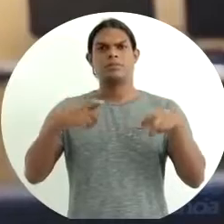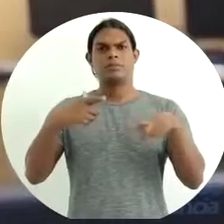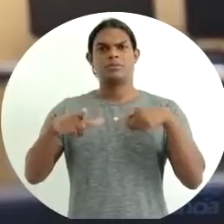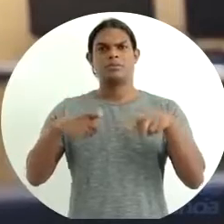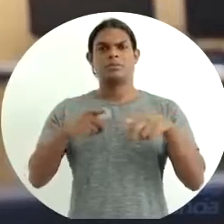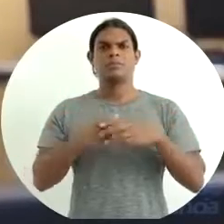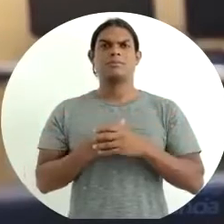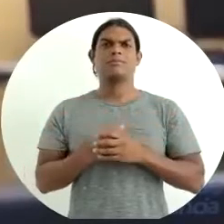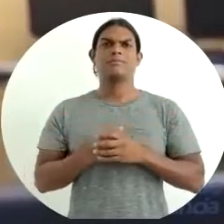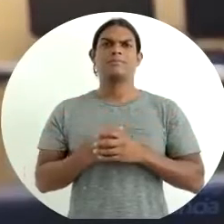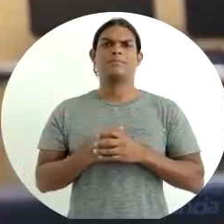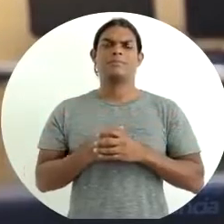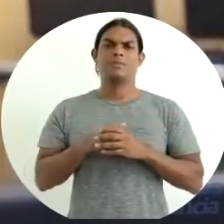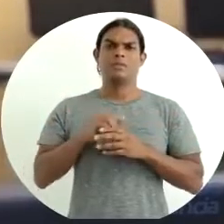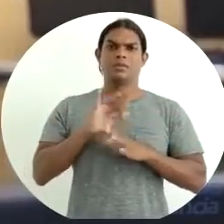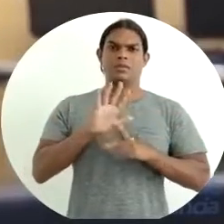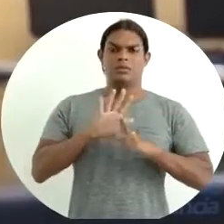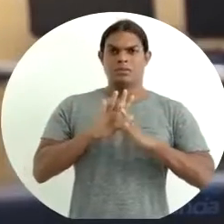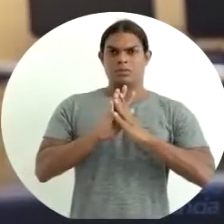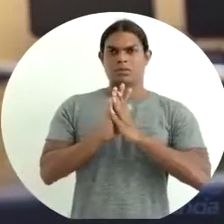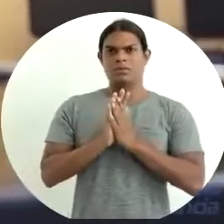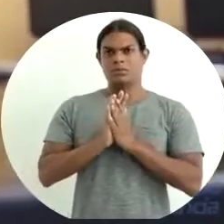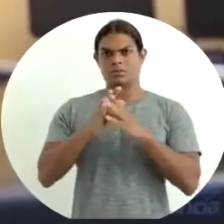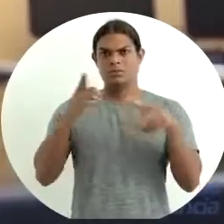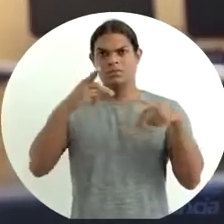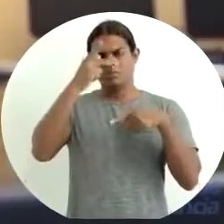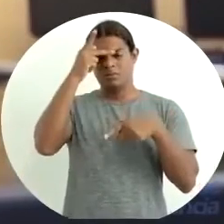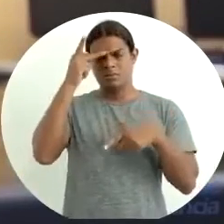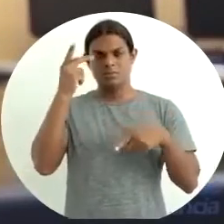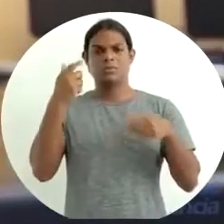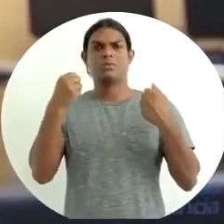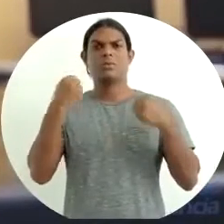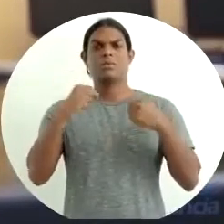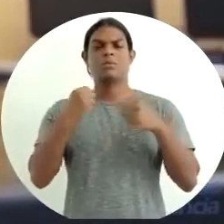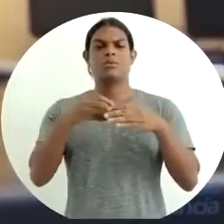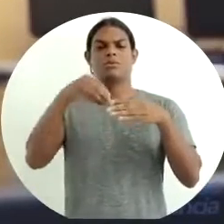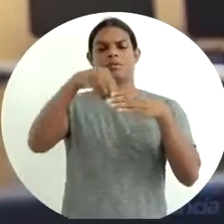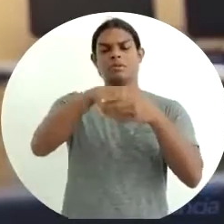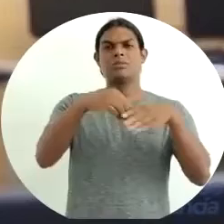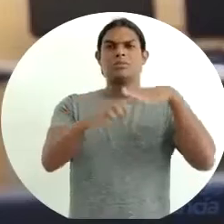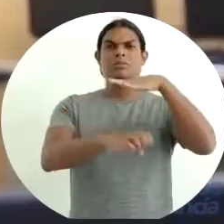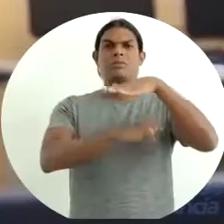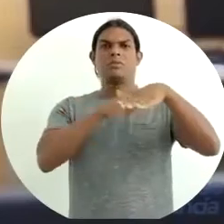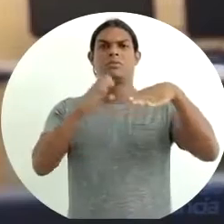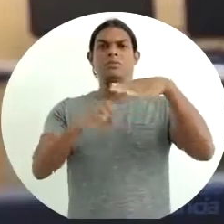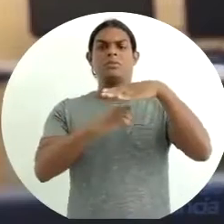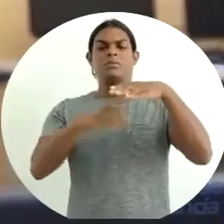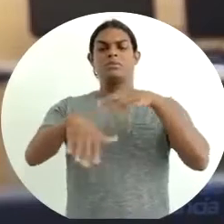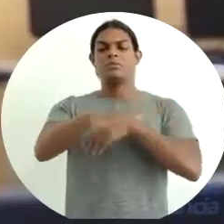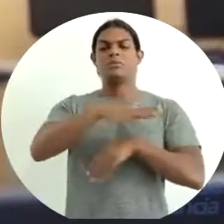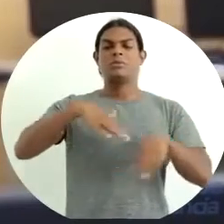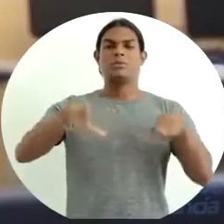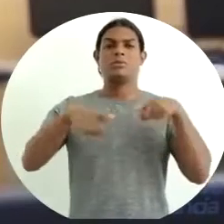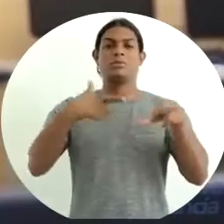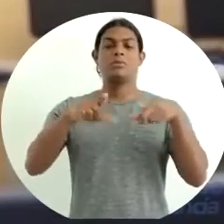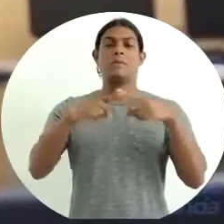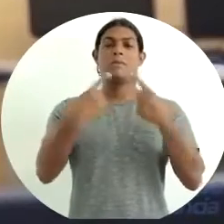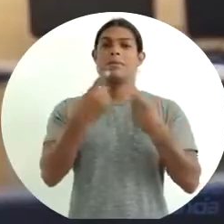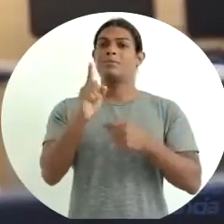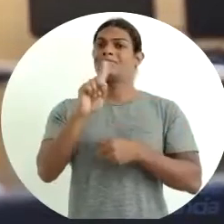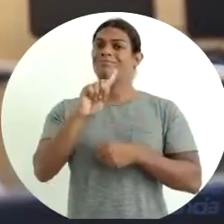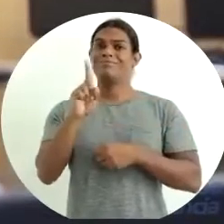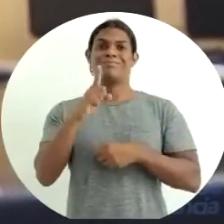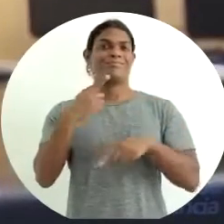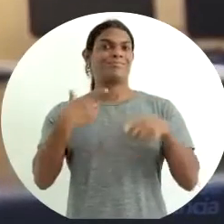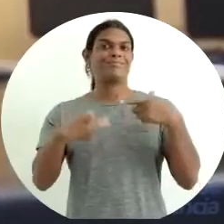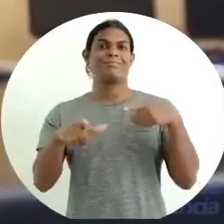bem, pode o trabalhador estar no local de trabalho, mas não estar trabalhando. Pode o trabalhador estar no local do trabalho e estar na